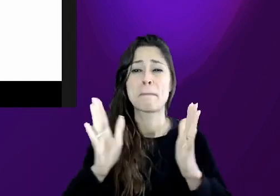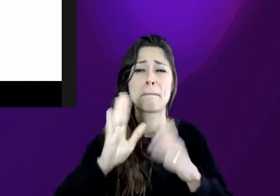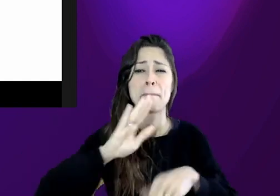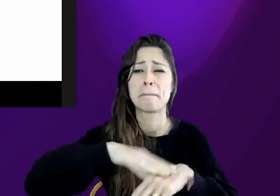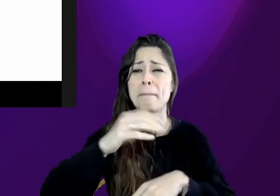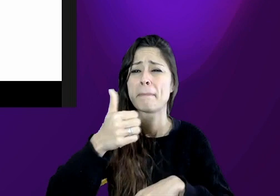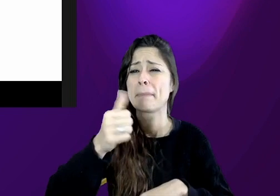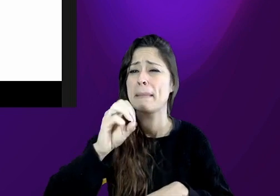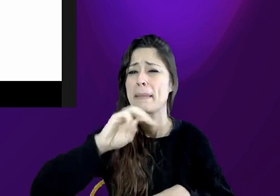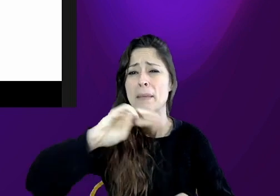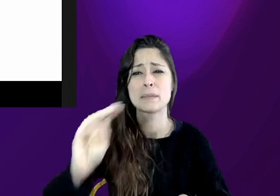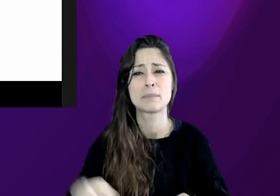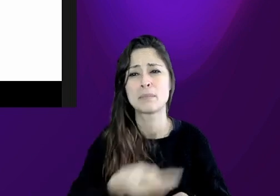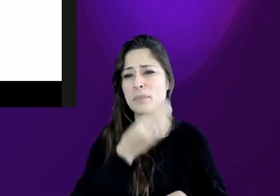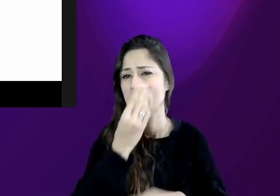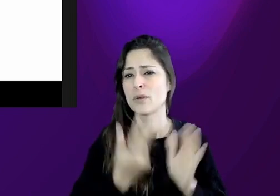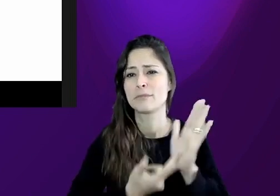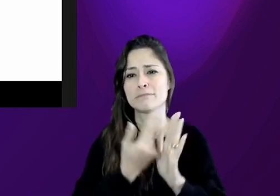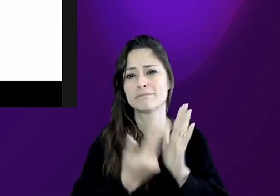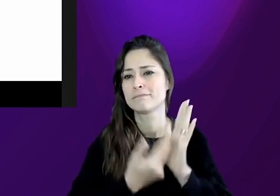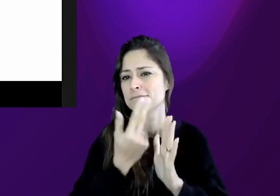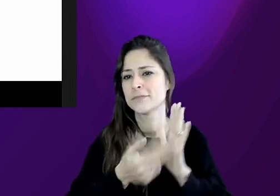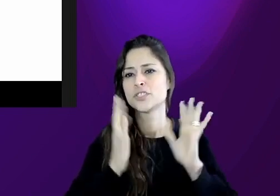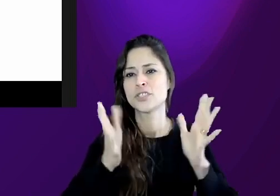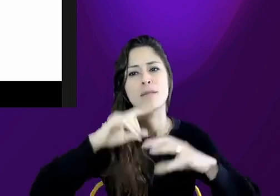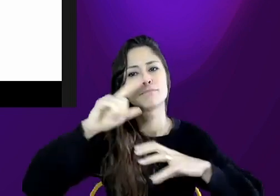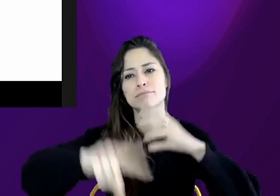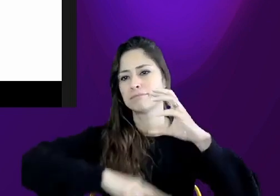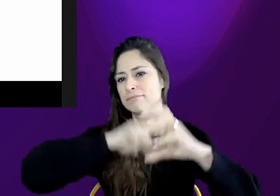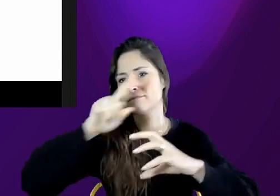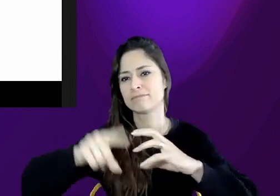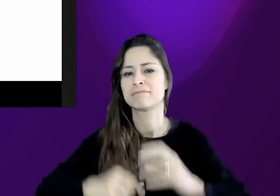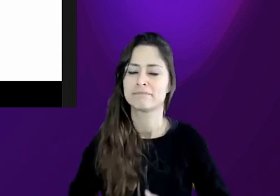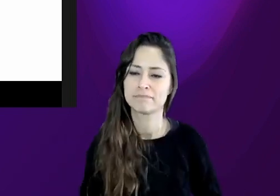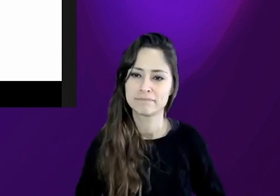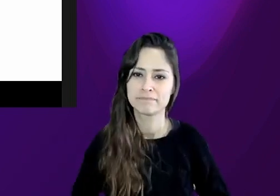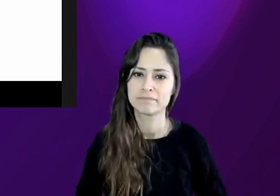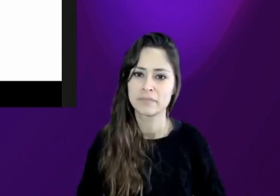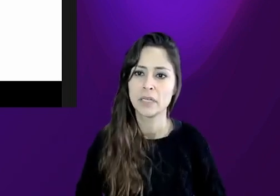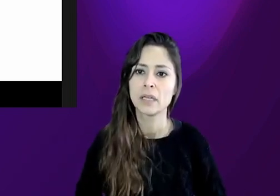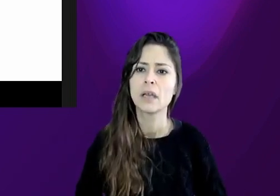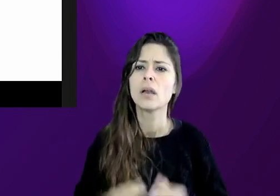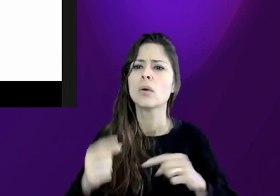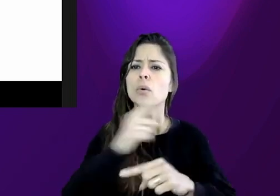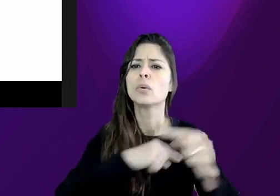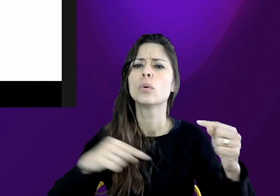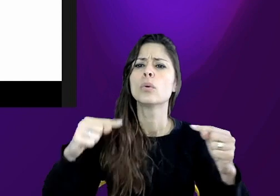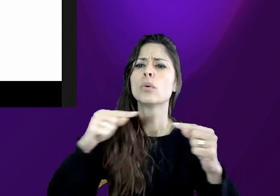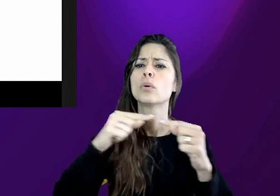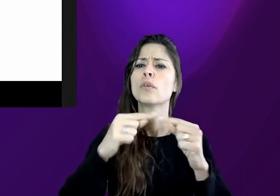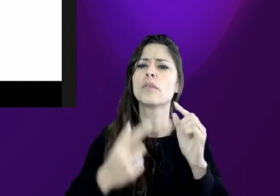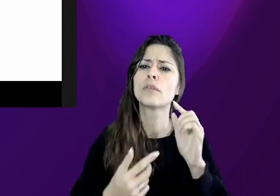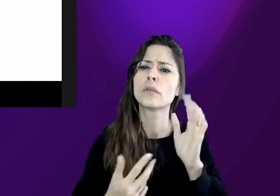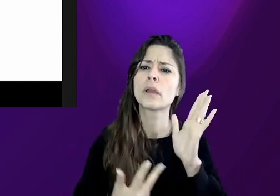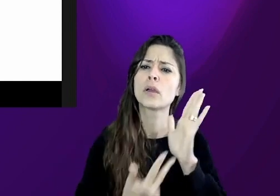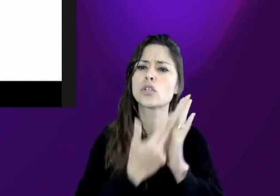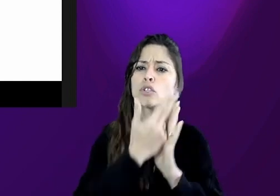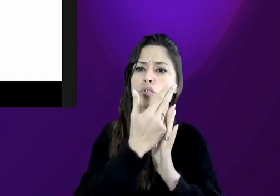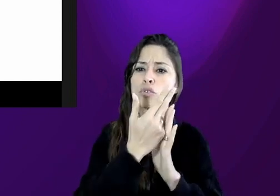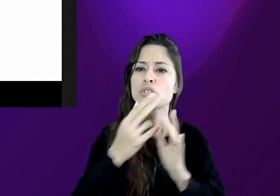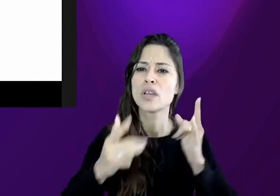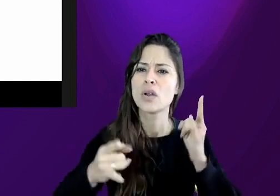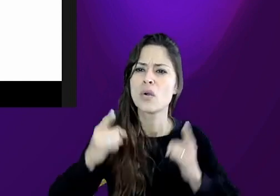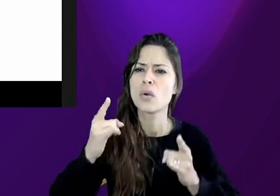sido realizados mundialmente. E o objetivo atual da cirurgia robótica é contornar